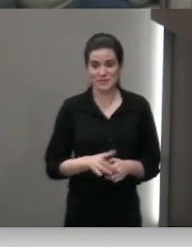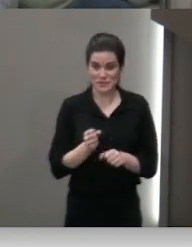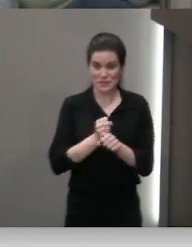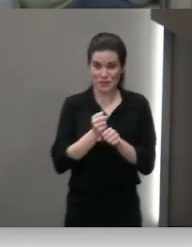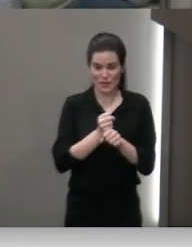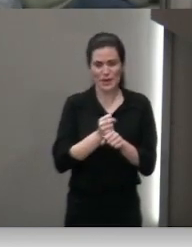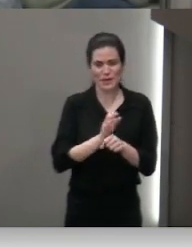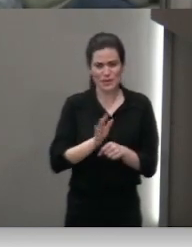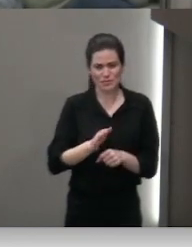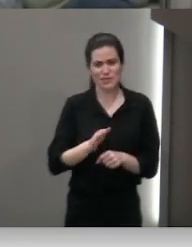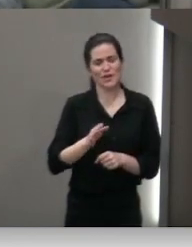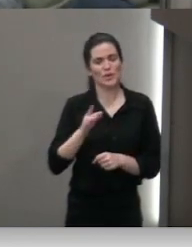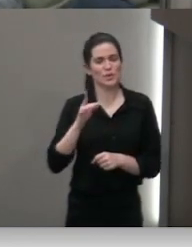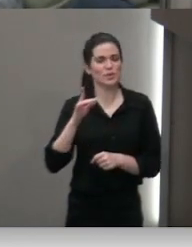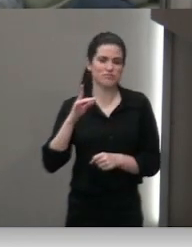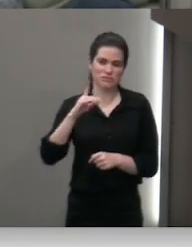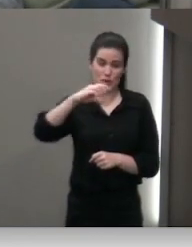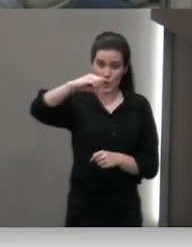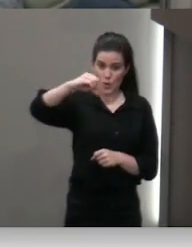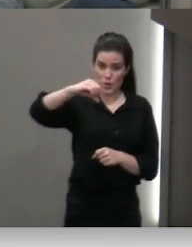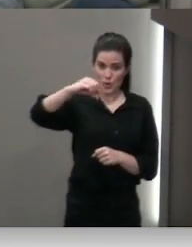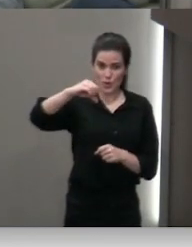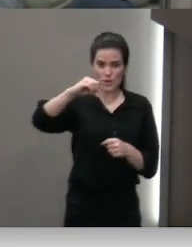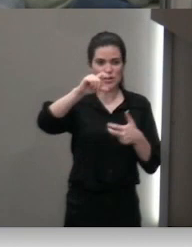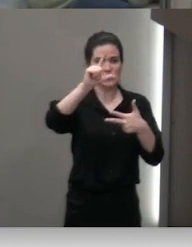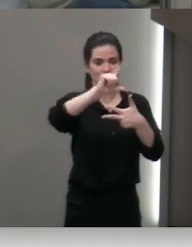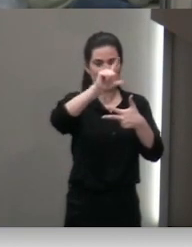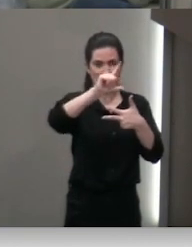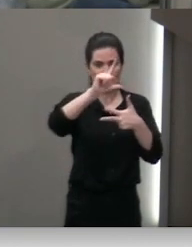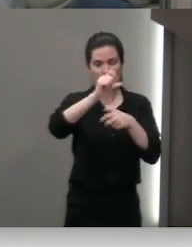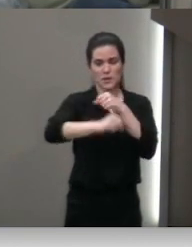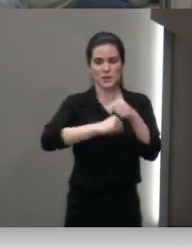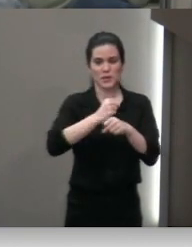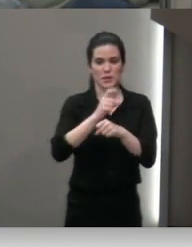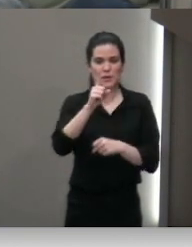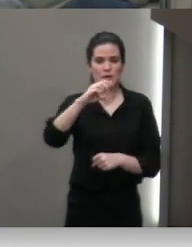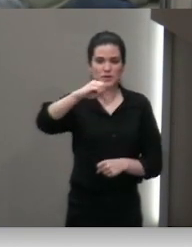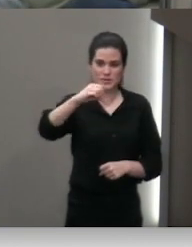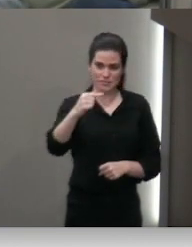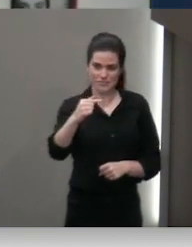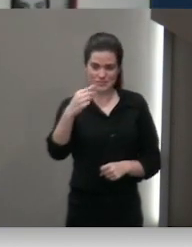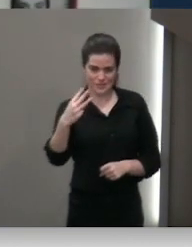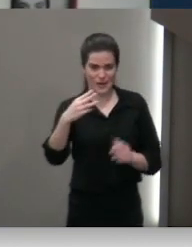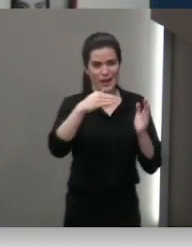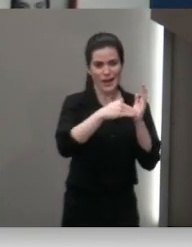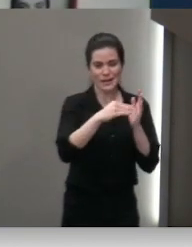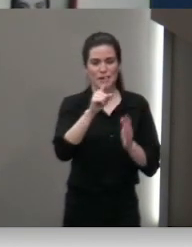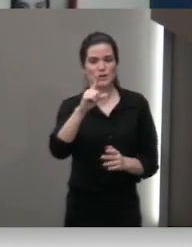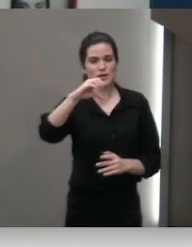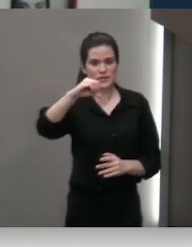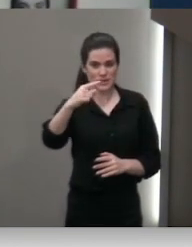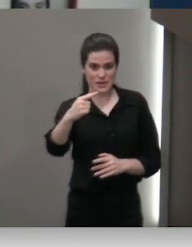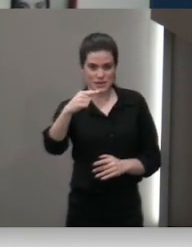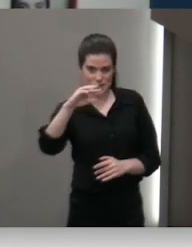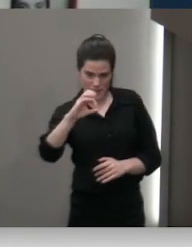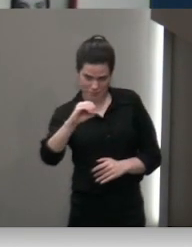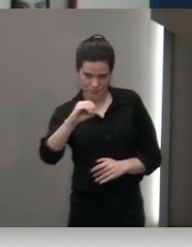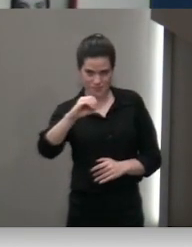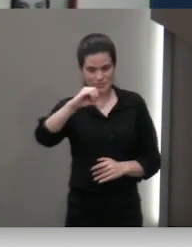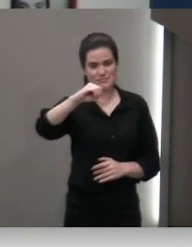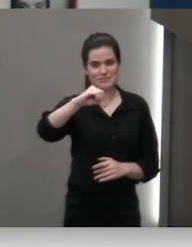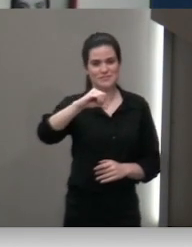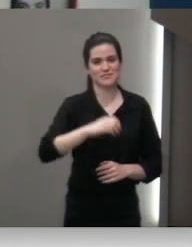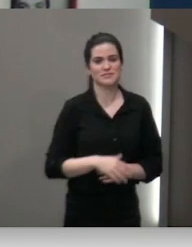primeira vez na nona legislatura, no período de 1983 a 1989,